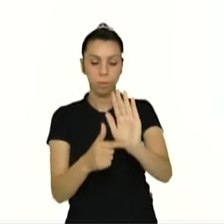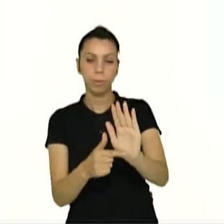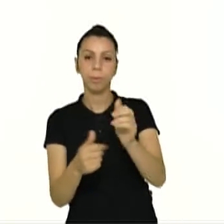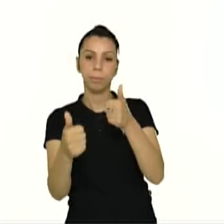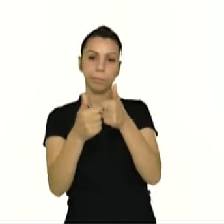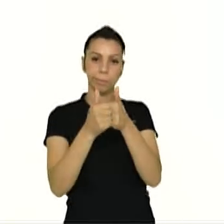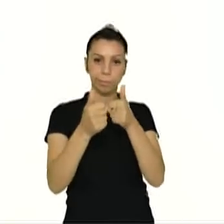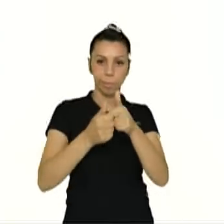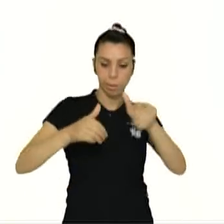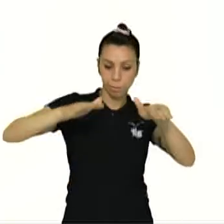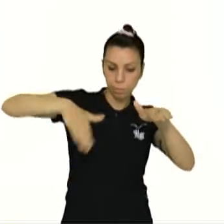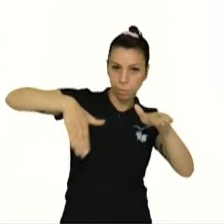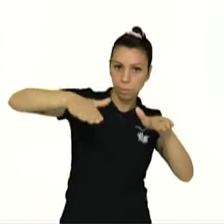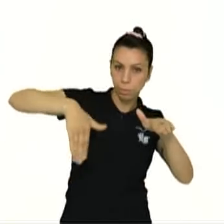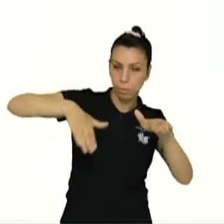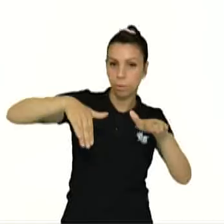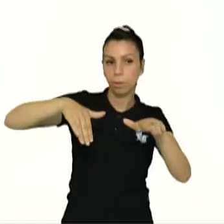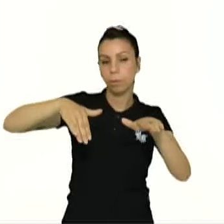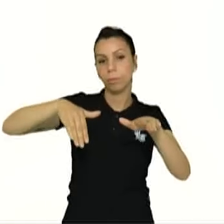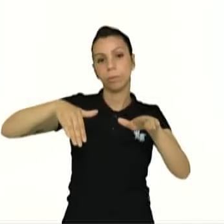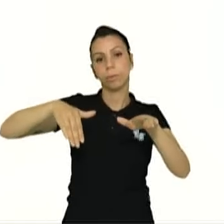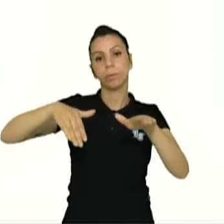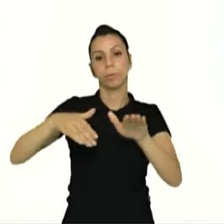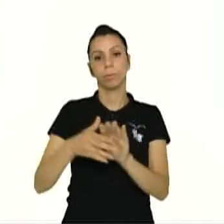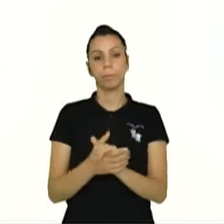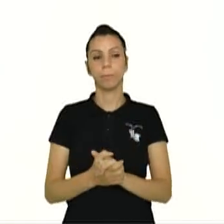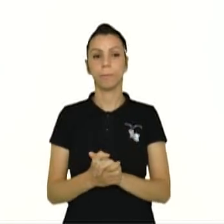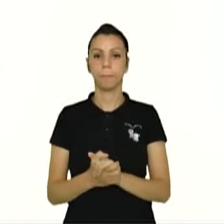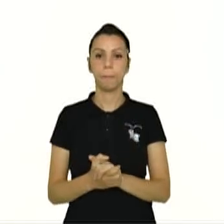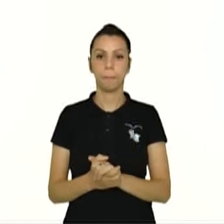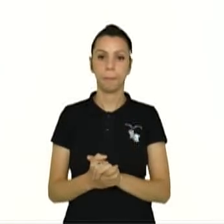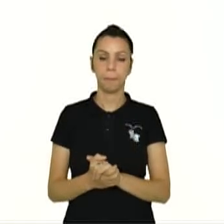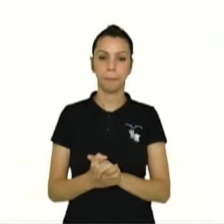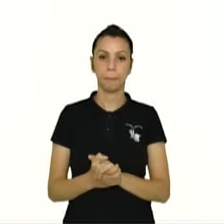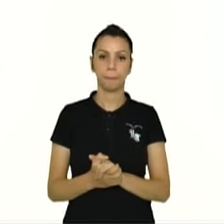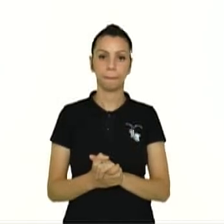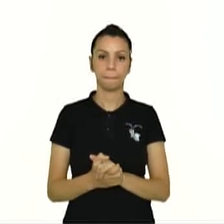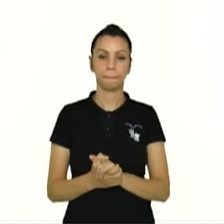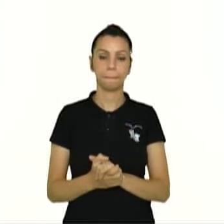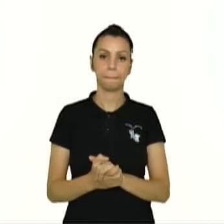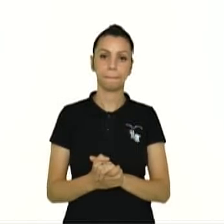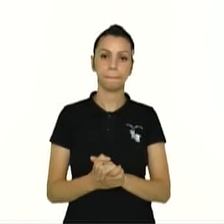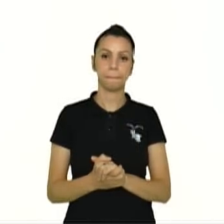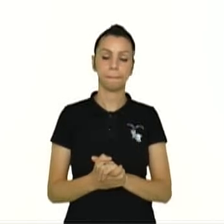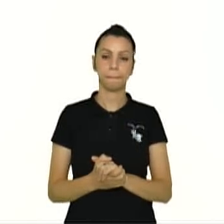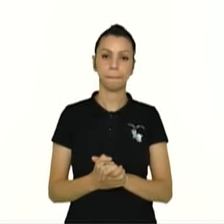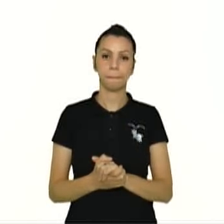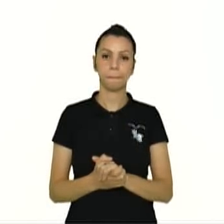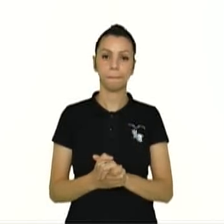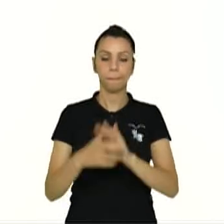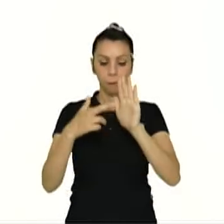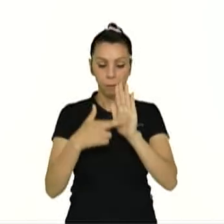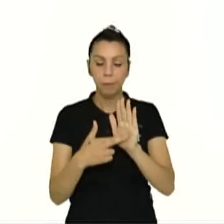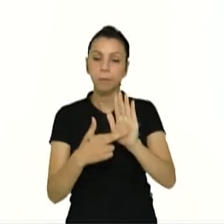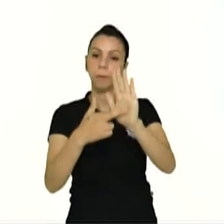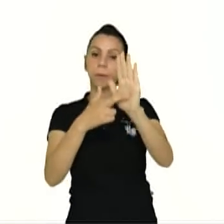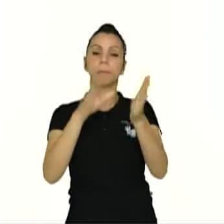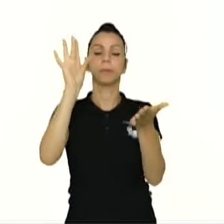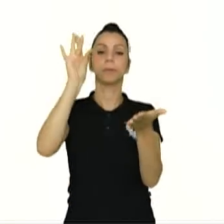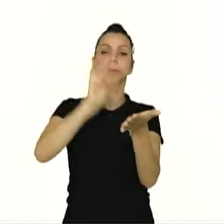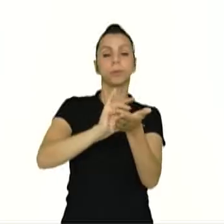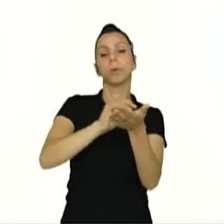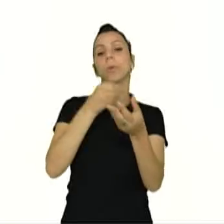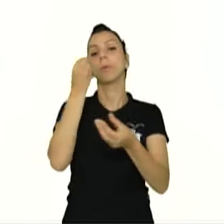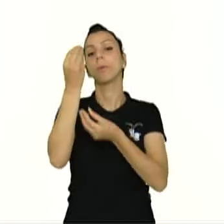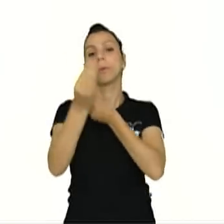ok? Aqui, né, ela está sendo representada como de fato